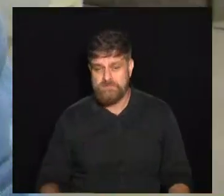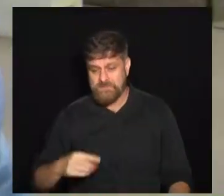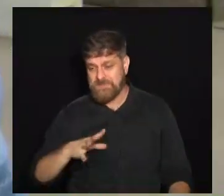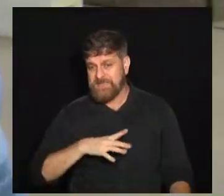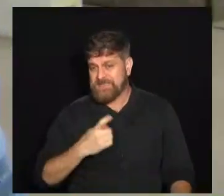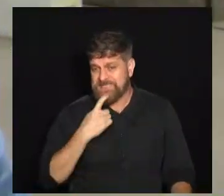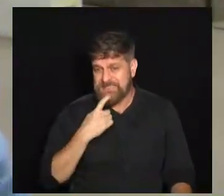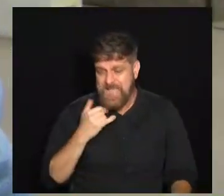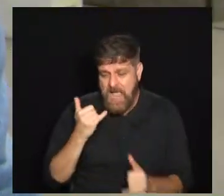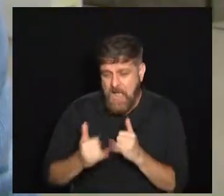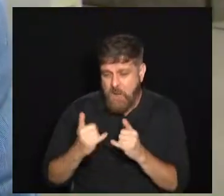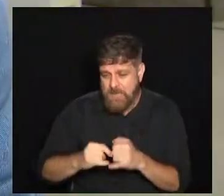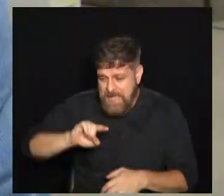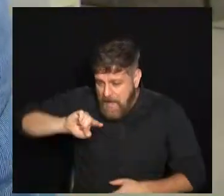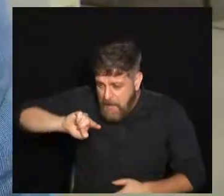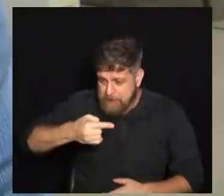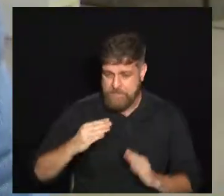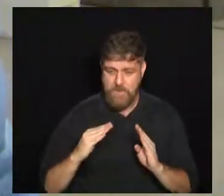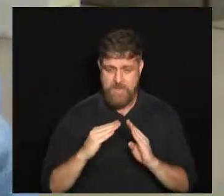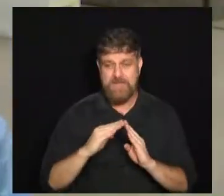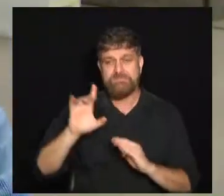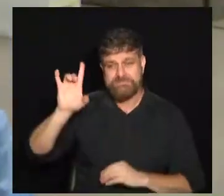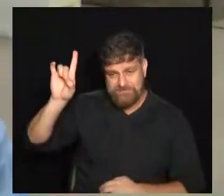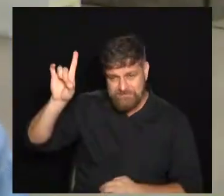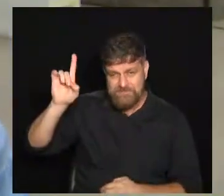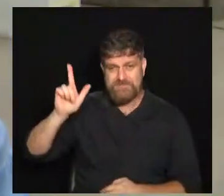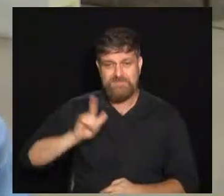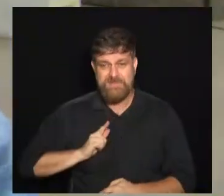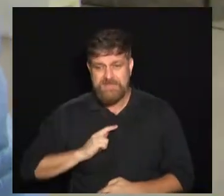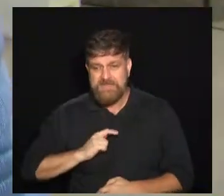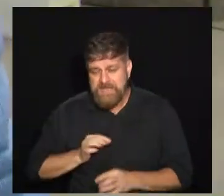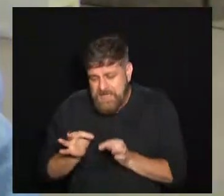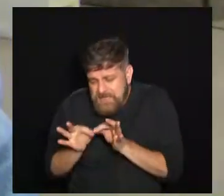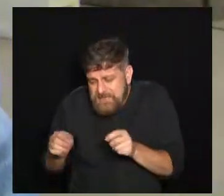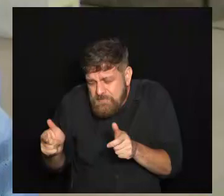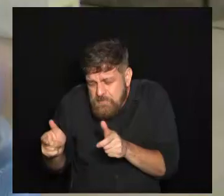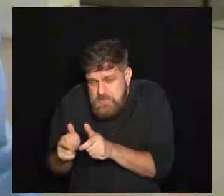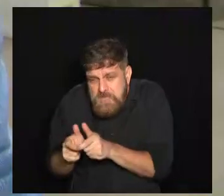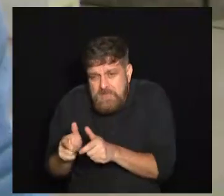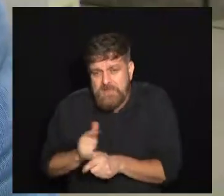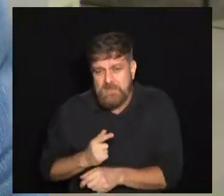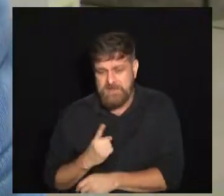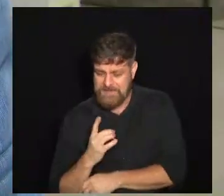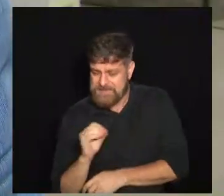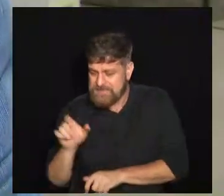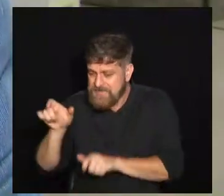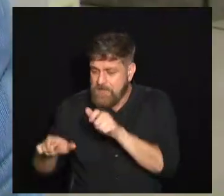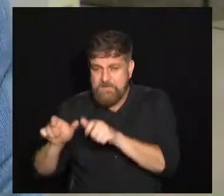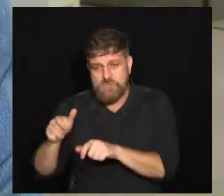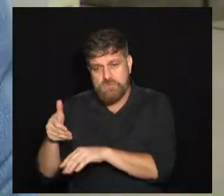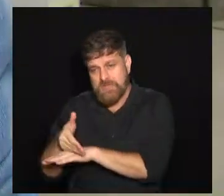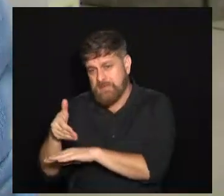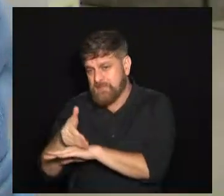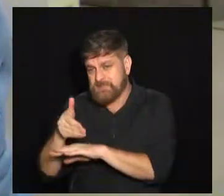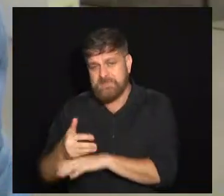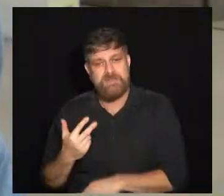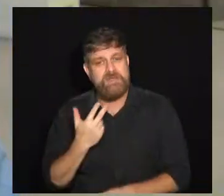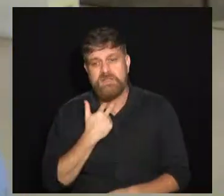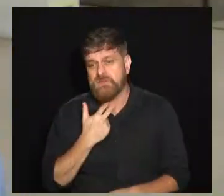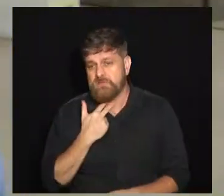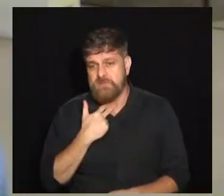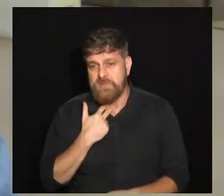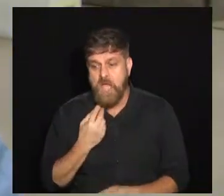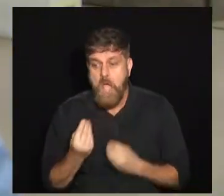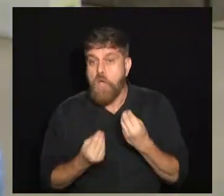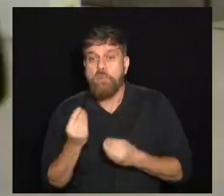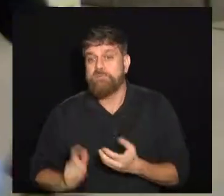tem quase 1000 templos, a maioria deles são pequenos, máximo de 100 membros, que não conseguirão